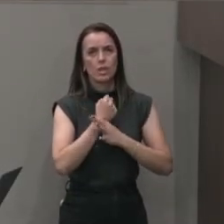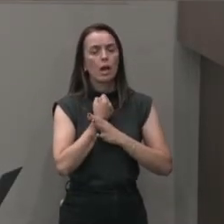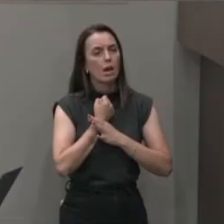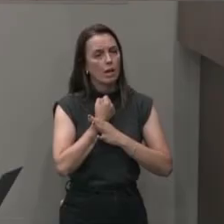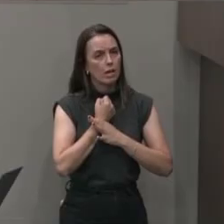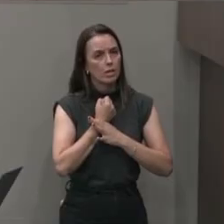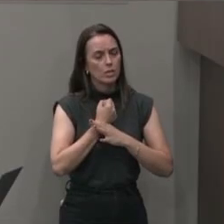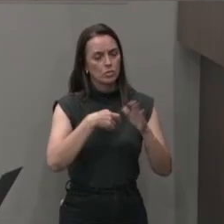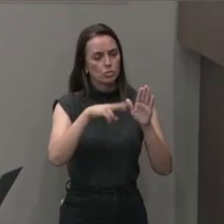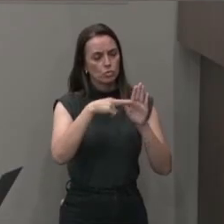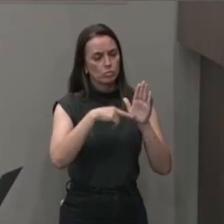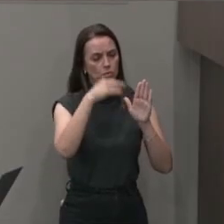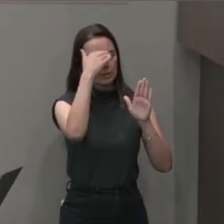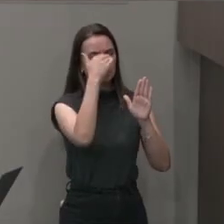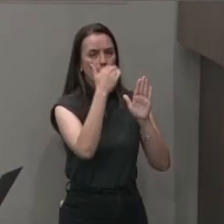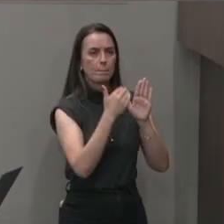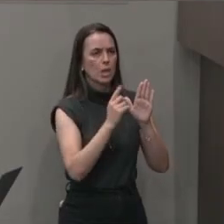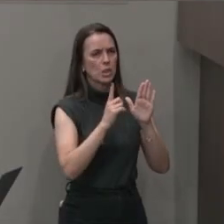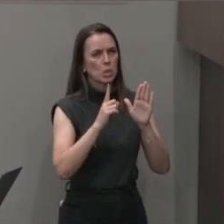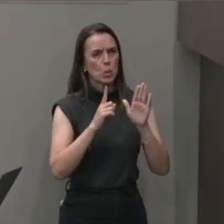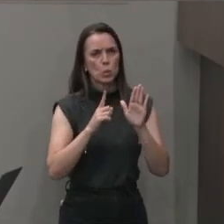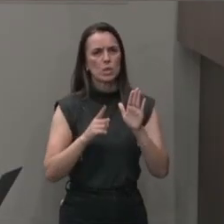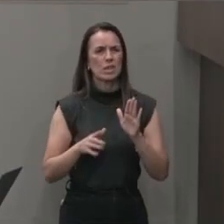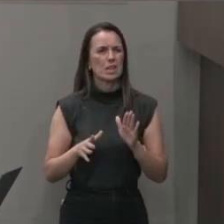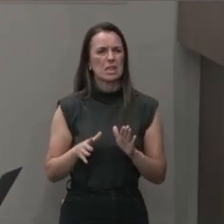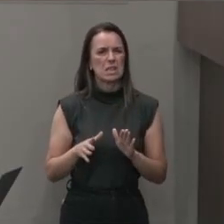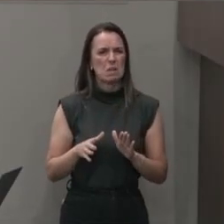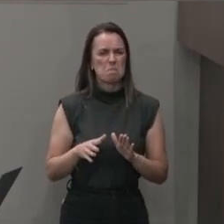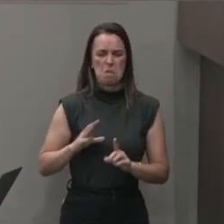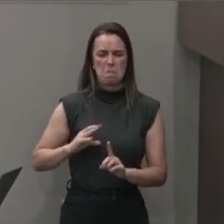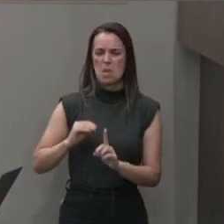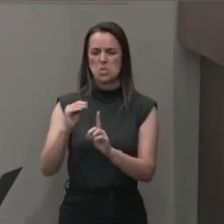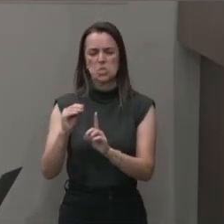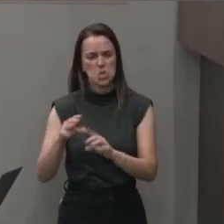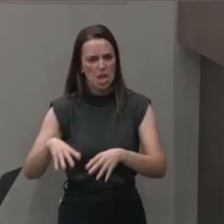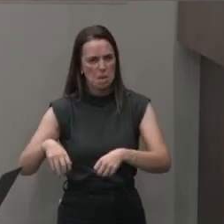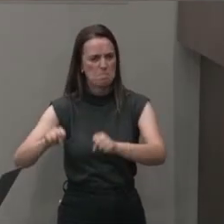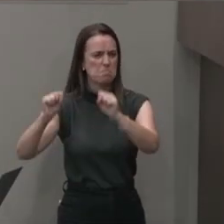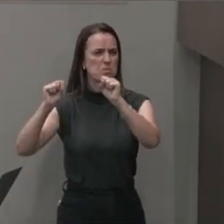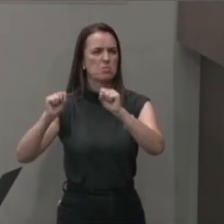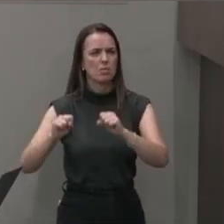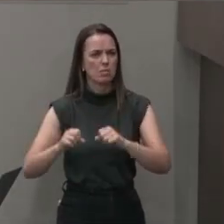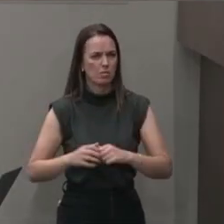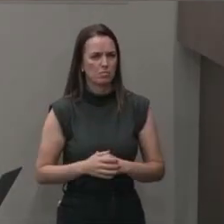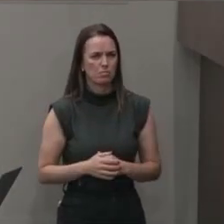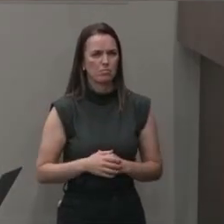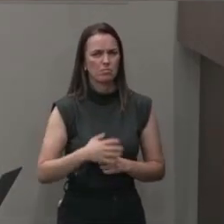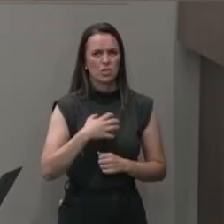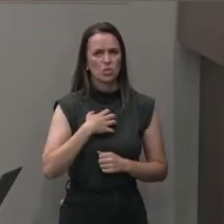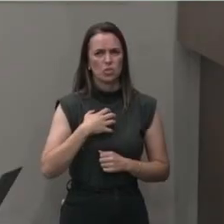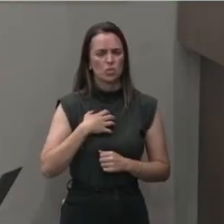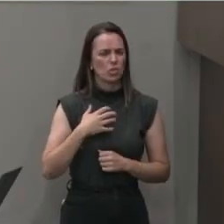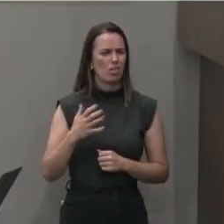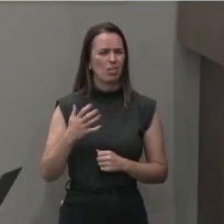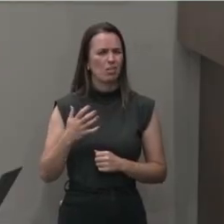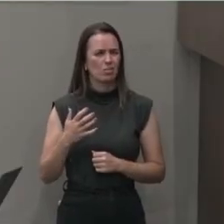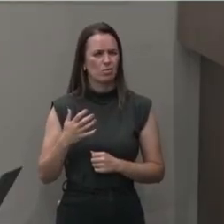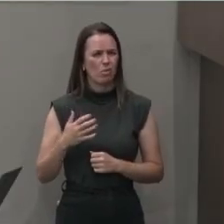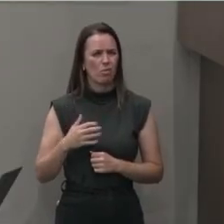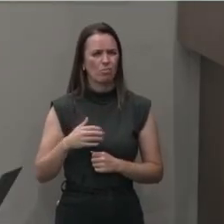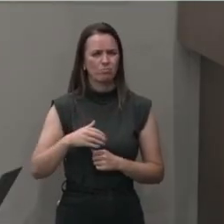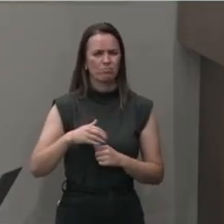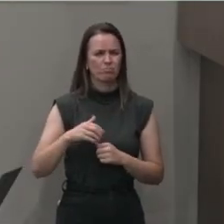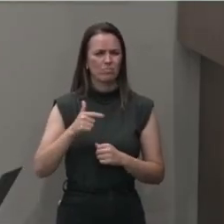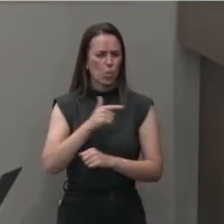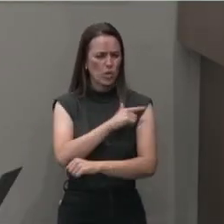abusar do nosso trabalhador, do nosso motoca, que tanto corre, tanto faz pela nossa cidade, em busca do seu ganha-pão, sustentar a sua família. Sim, eu acho que